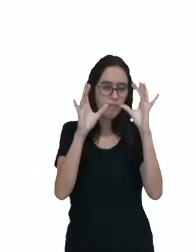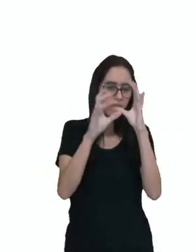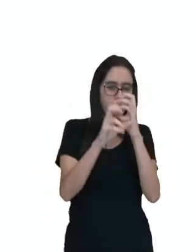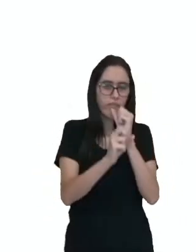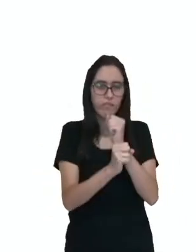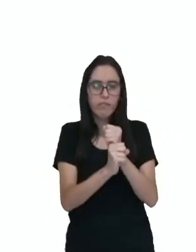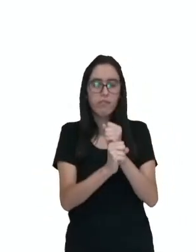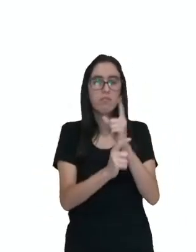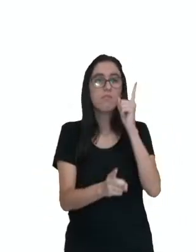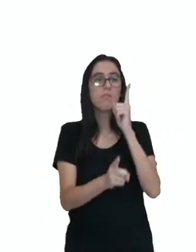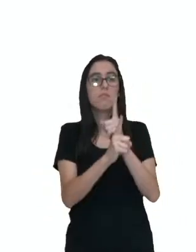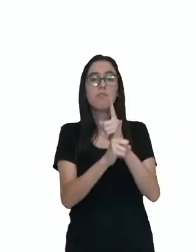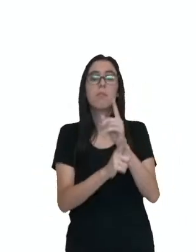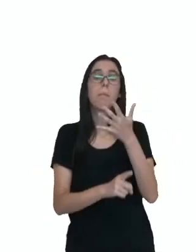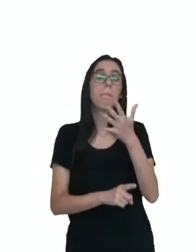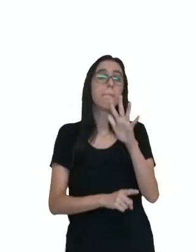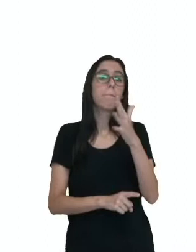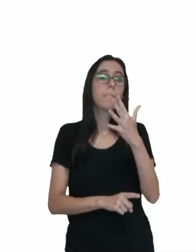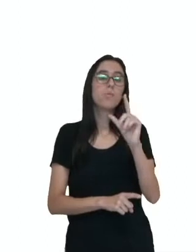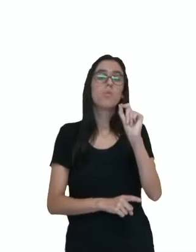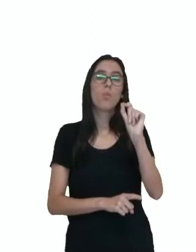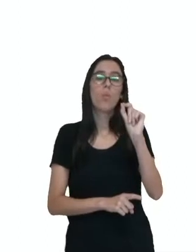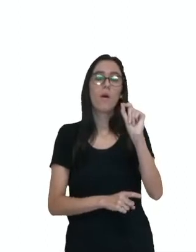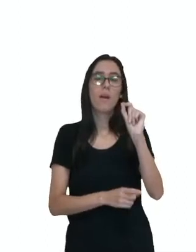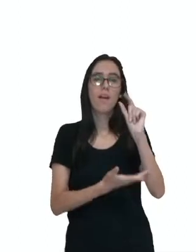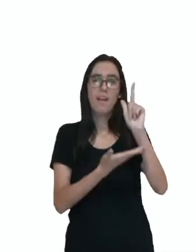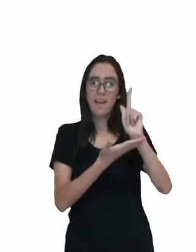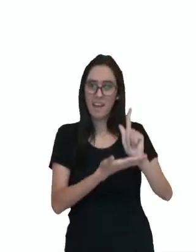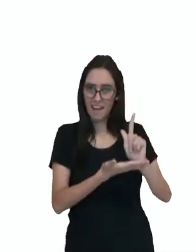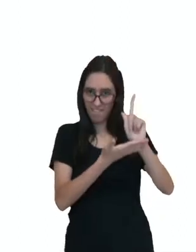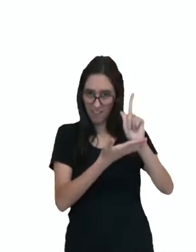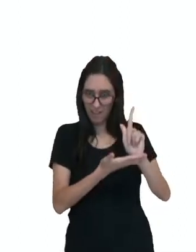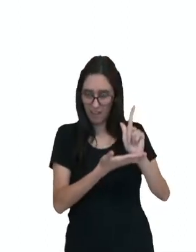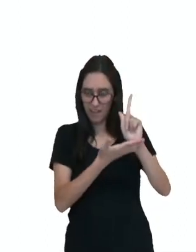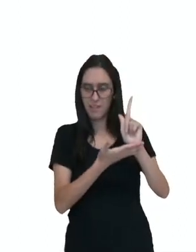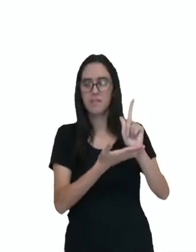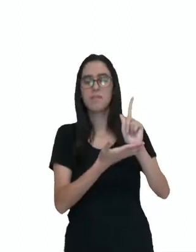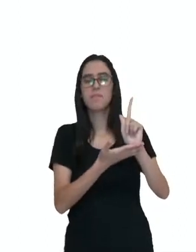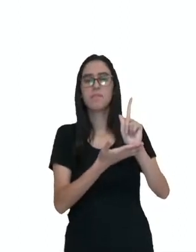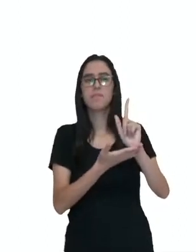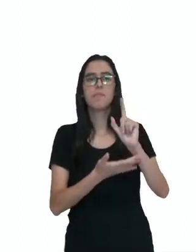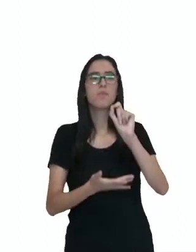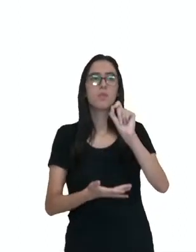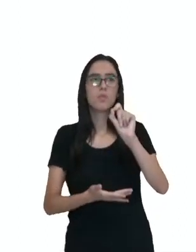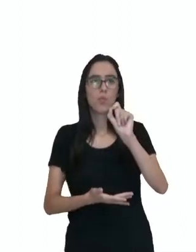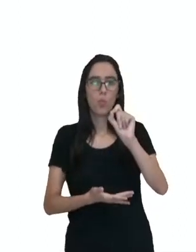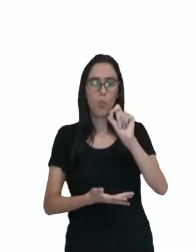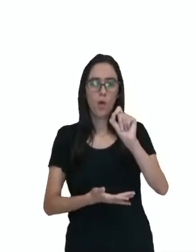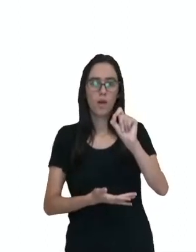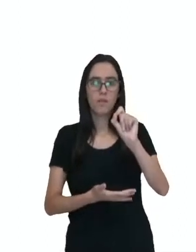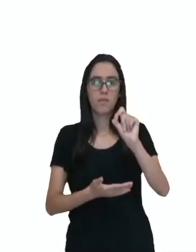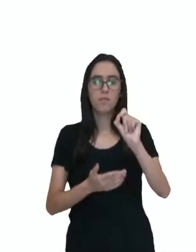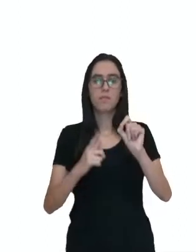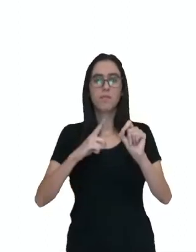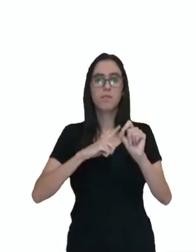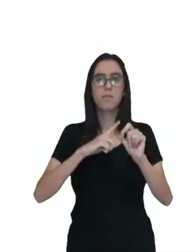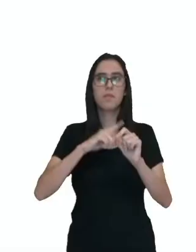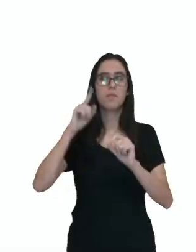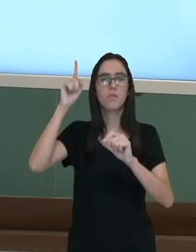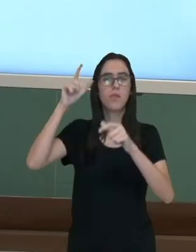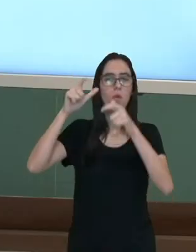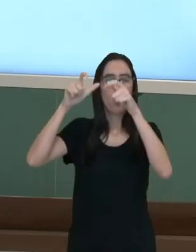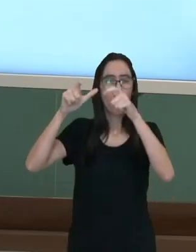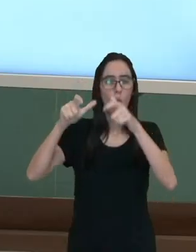acho aproximadamente o valor da gravidade lá na ISS, né, na ISS na versão em inglês,